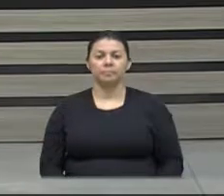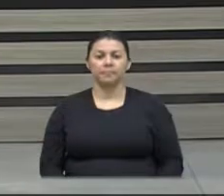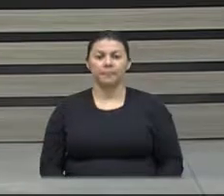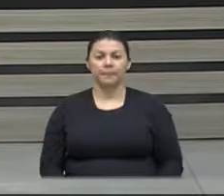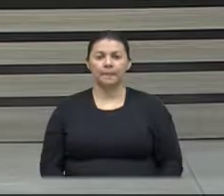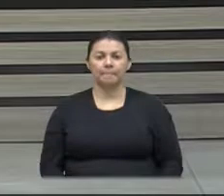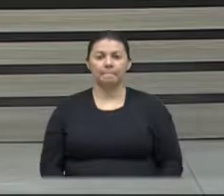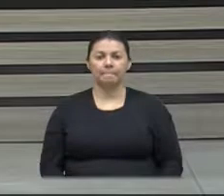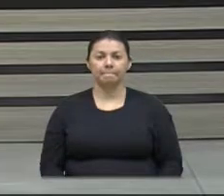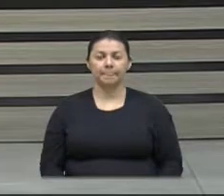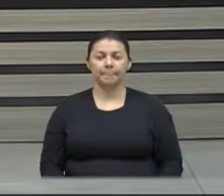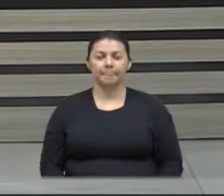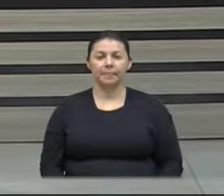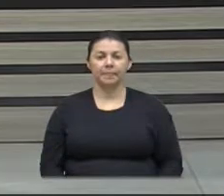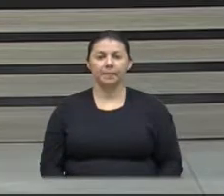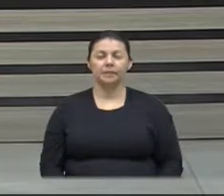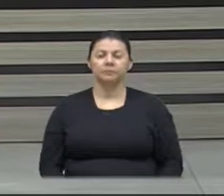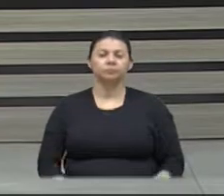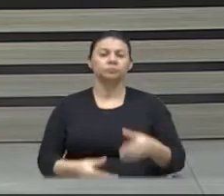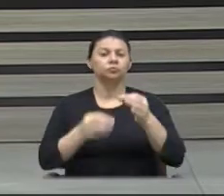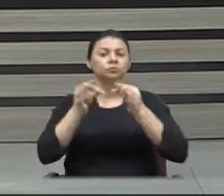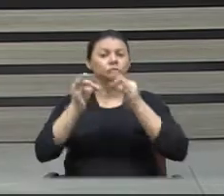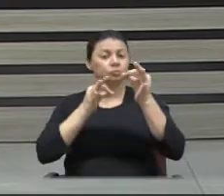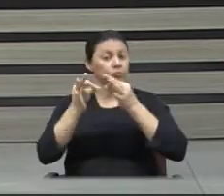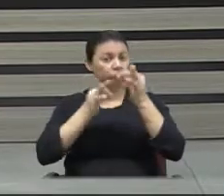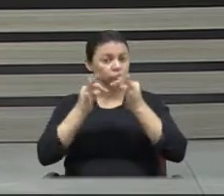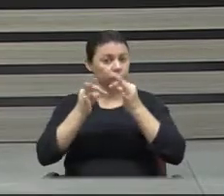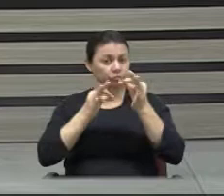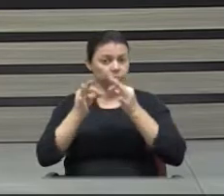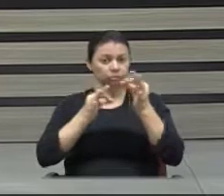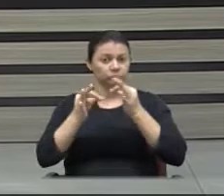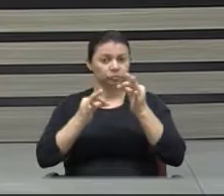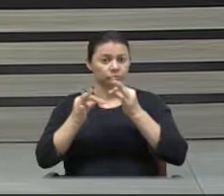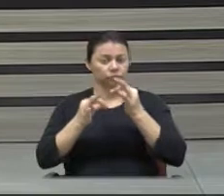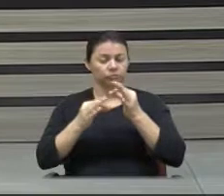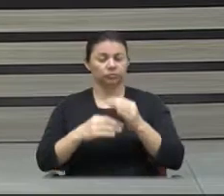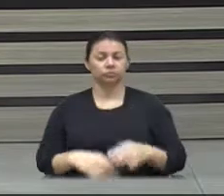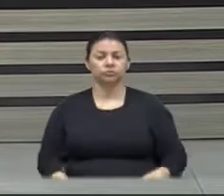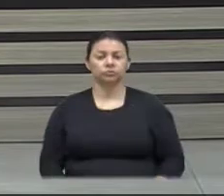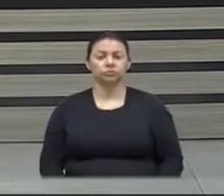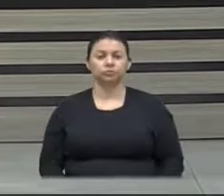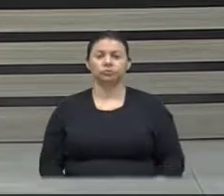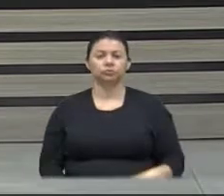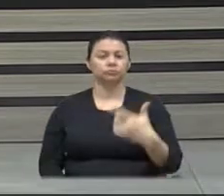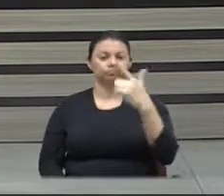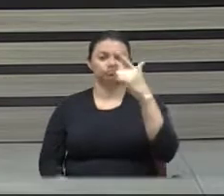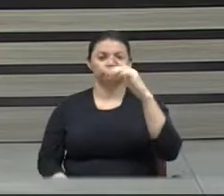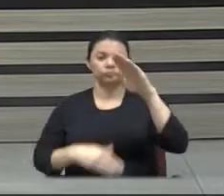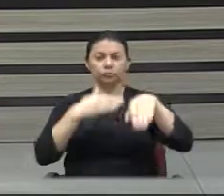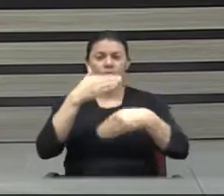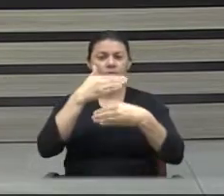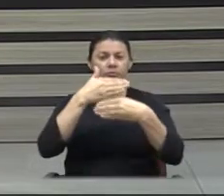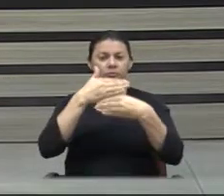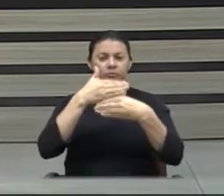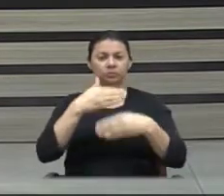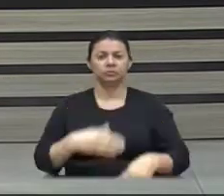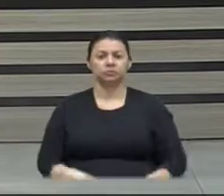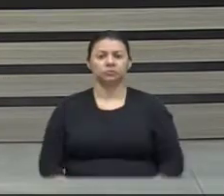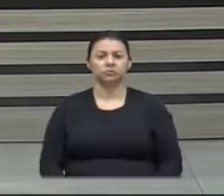projeto não contém menos seu parecer é favorável a projeto de decreto legislativo